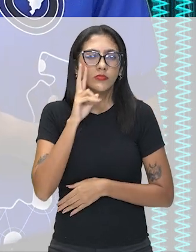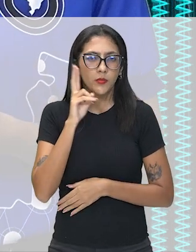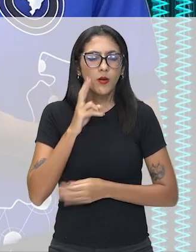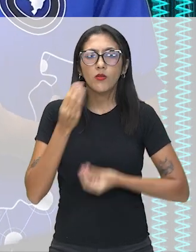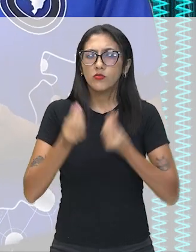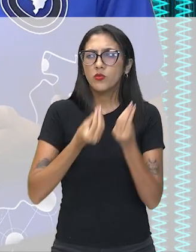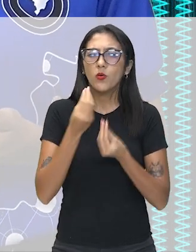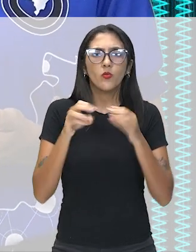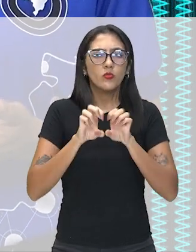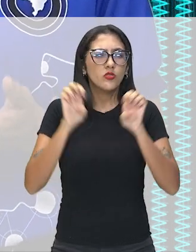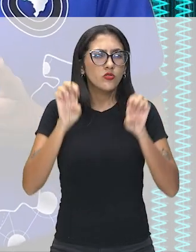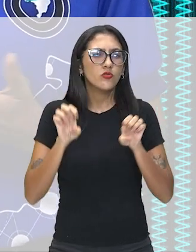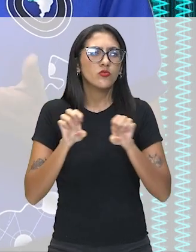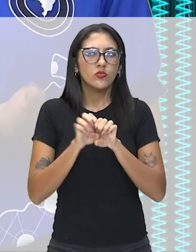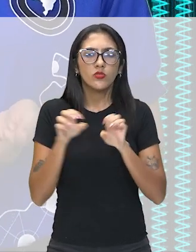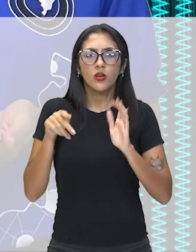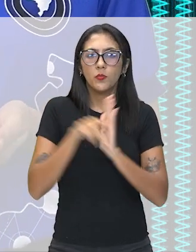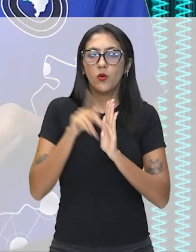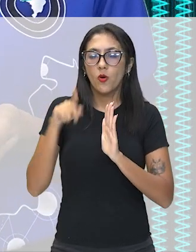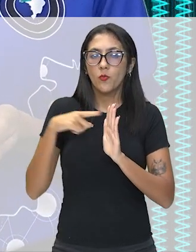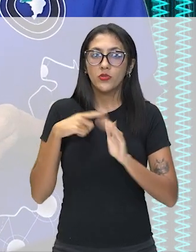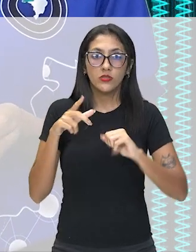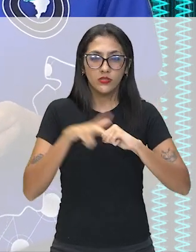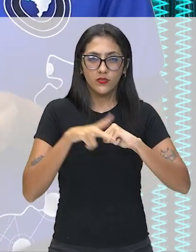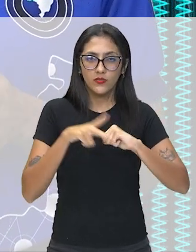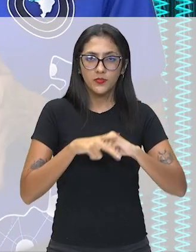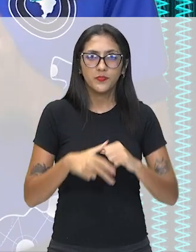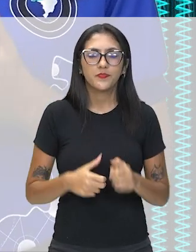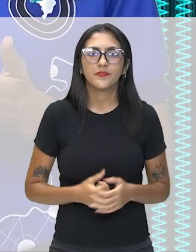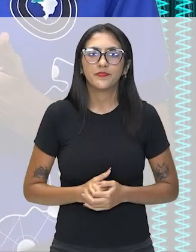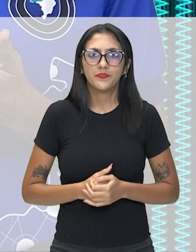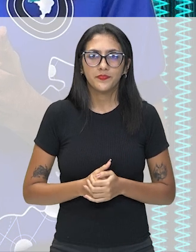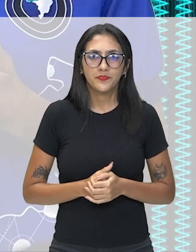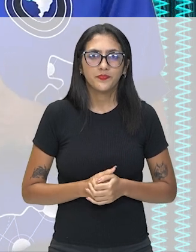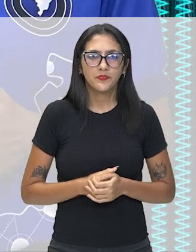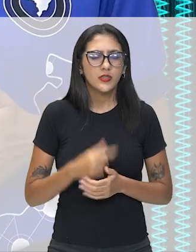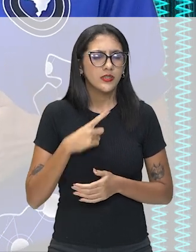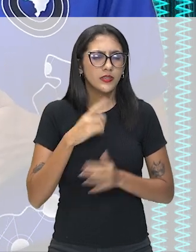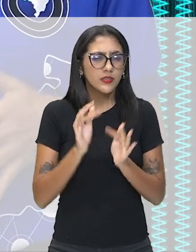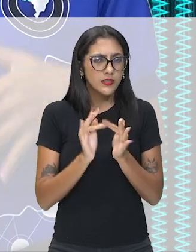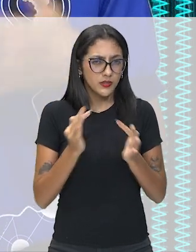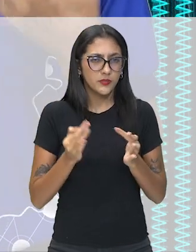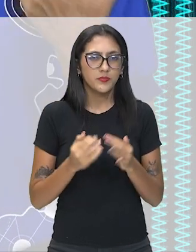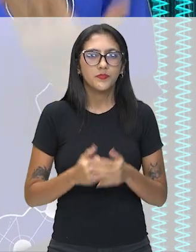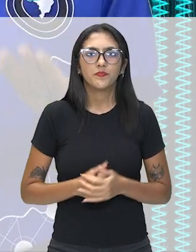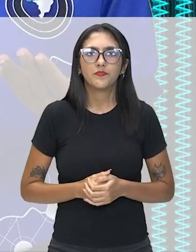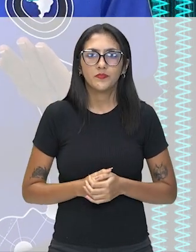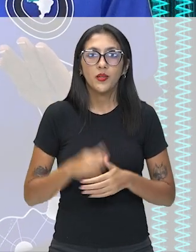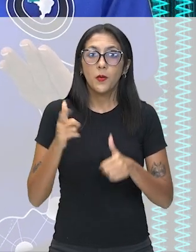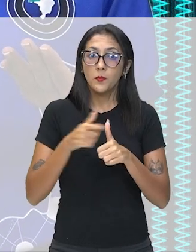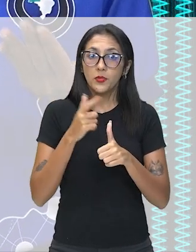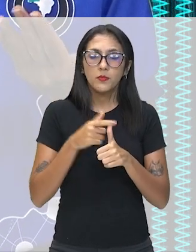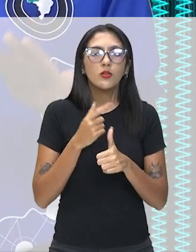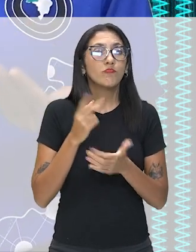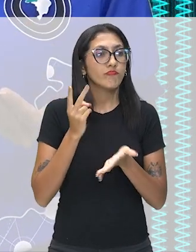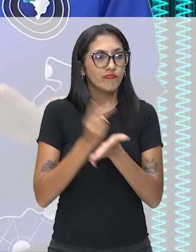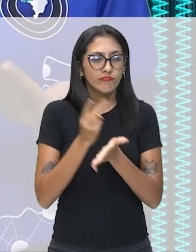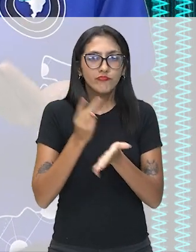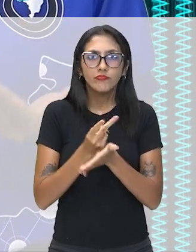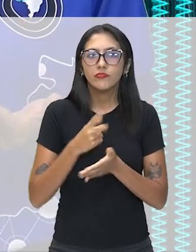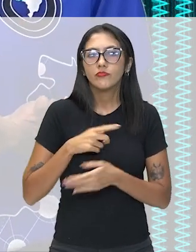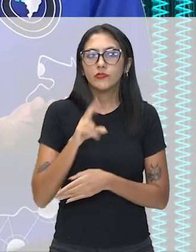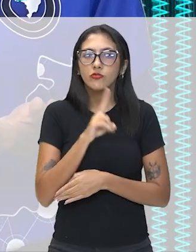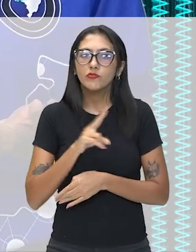forma uma frase com o could na forma afirmativa. Então, bem simples também. Primeiramente, sempre começando com o sujeito, né? Aquele que